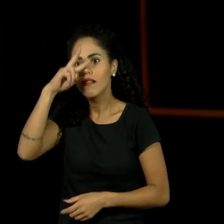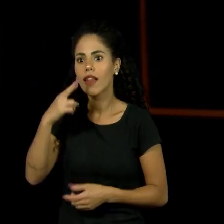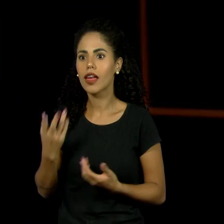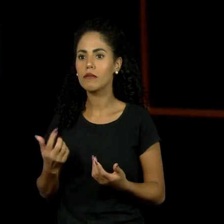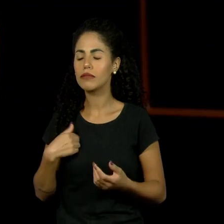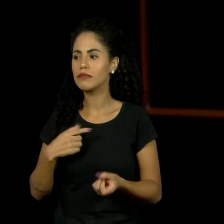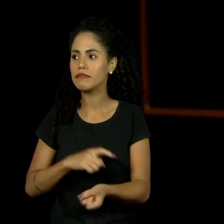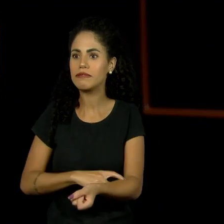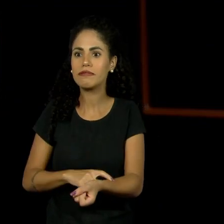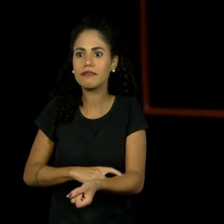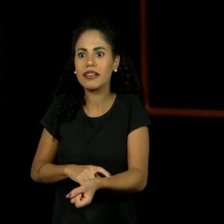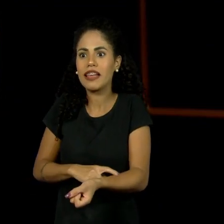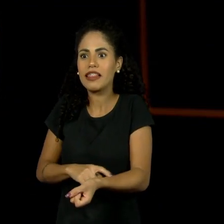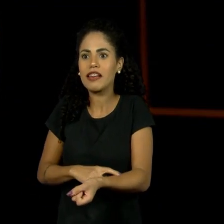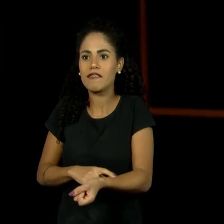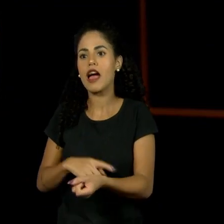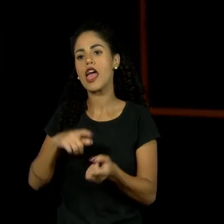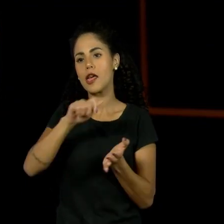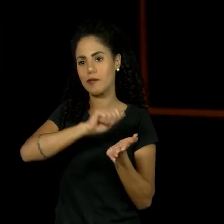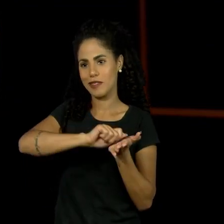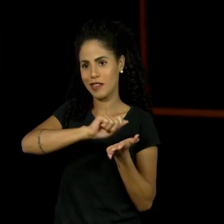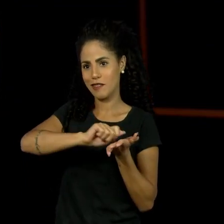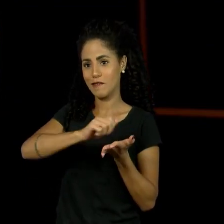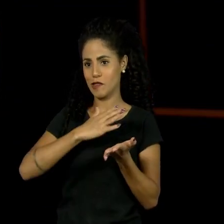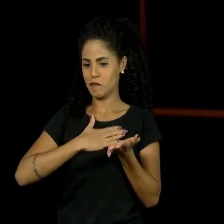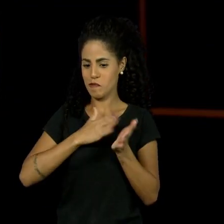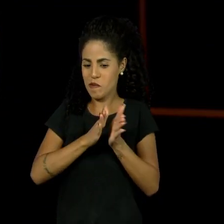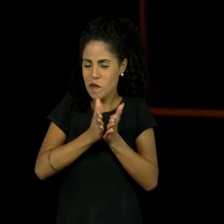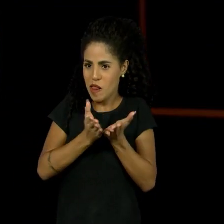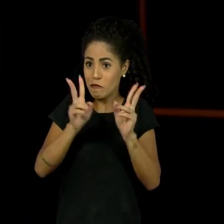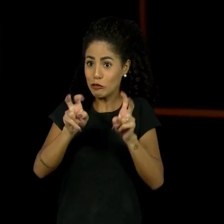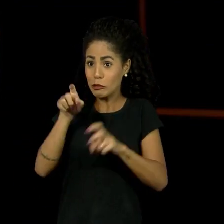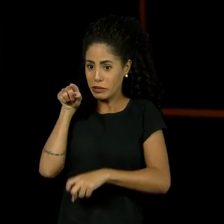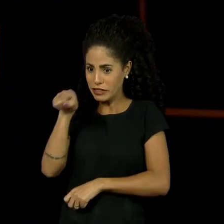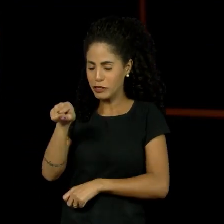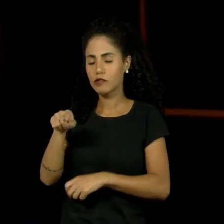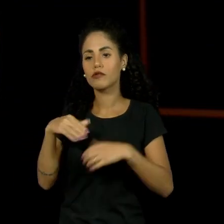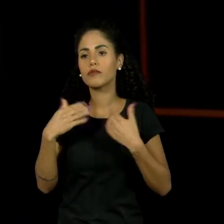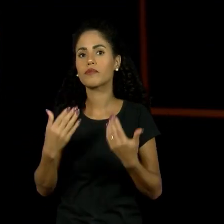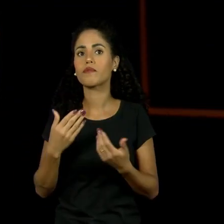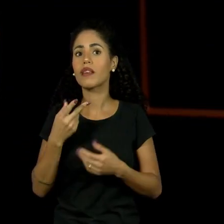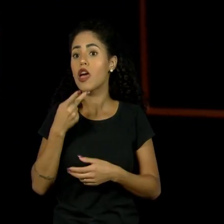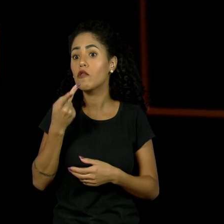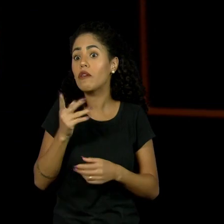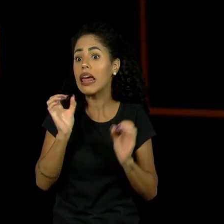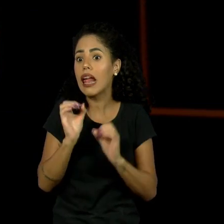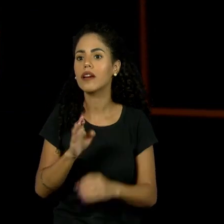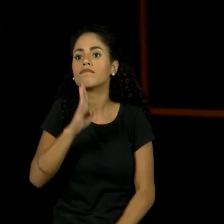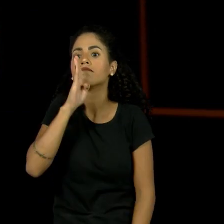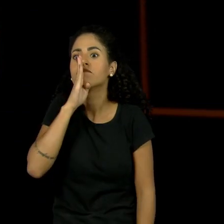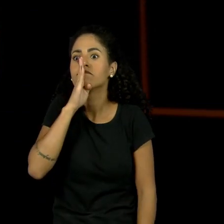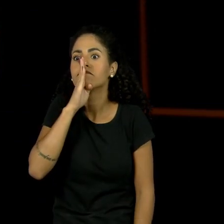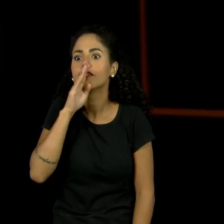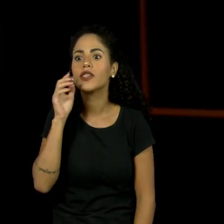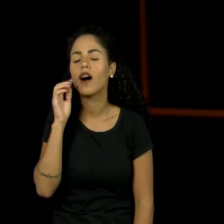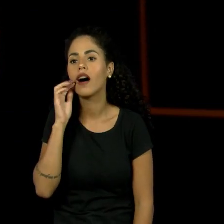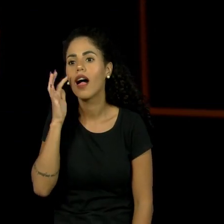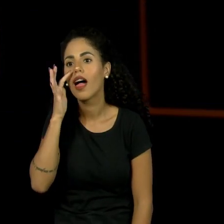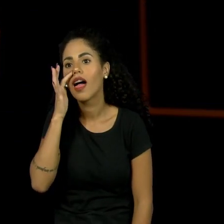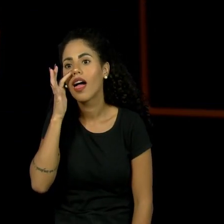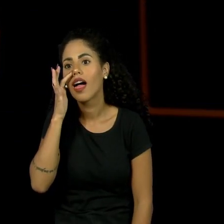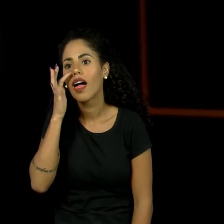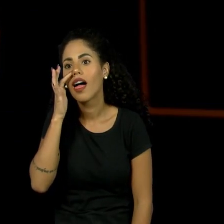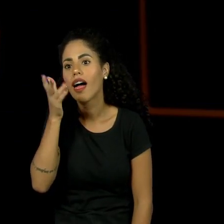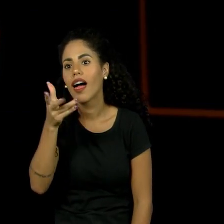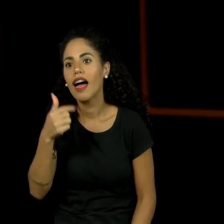nervosa que eu brinco, eu escrevi sobre isso no meu livro, né? Foi assim, eu quase não falei nada, porque se eu fosse abrir muito minha boca, meu coração ia pular